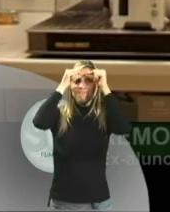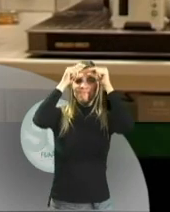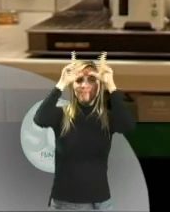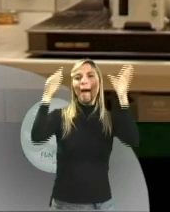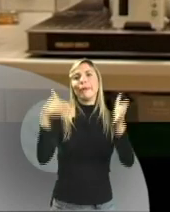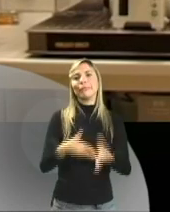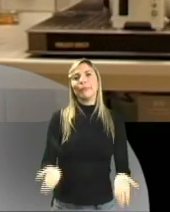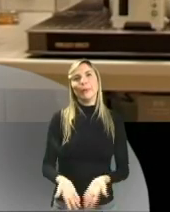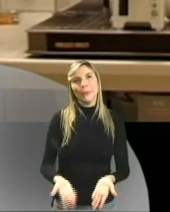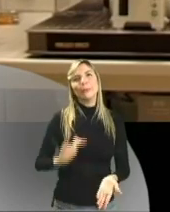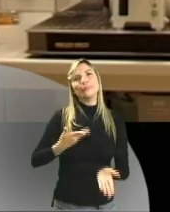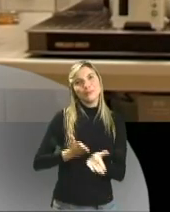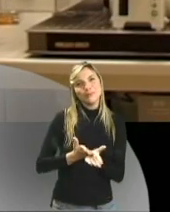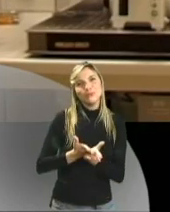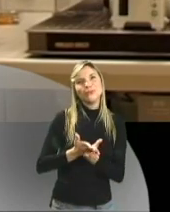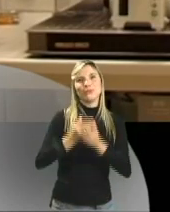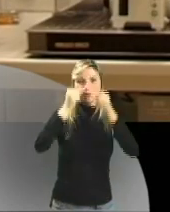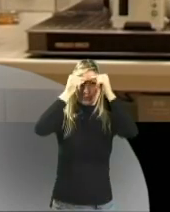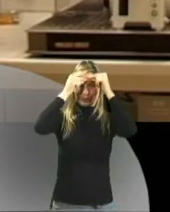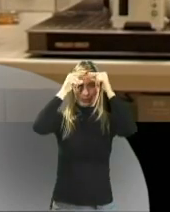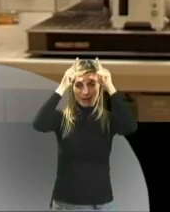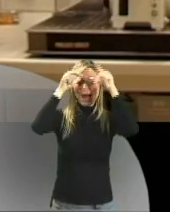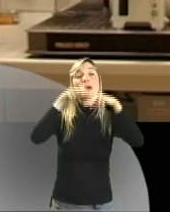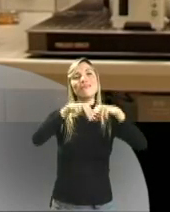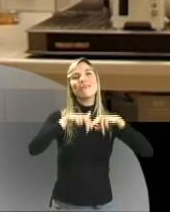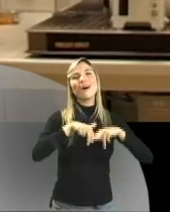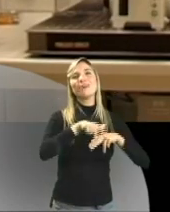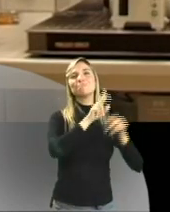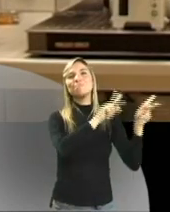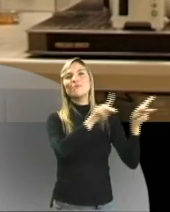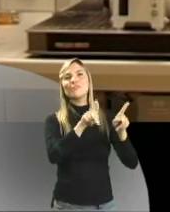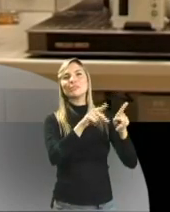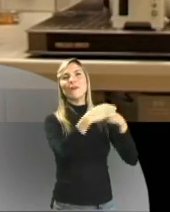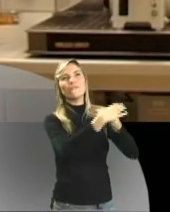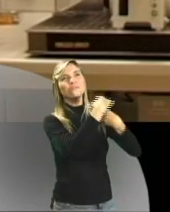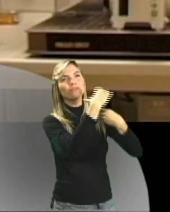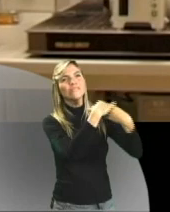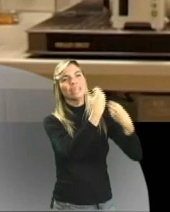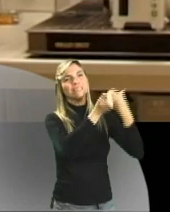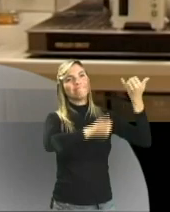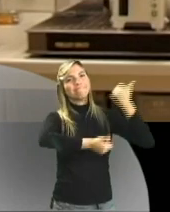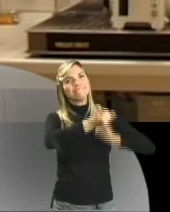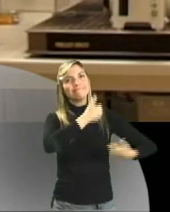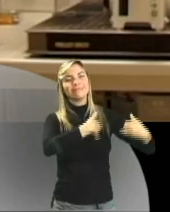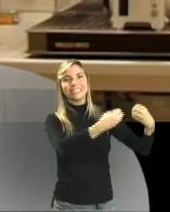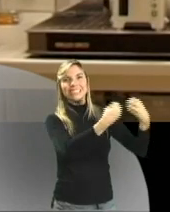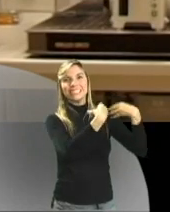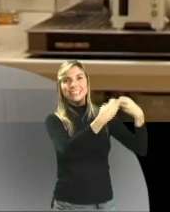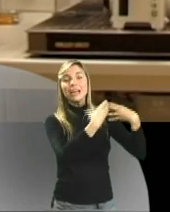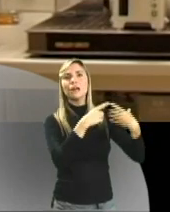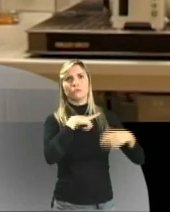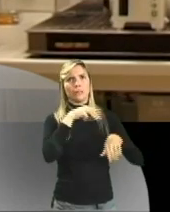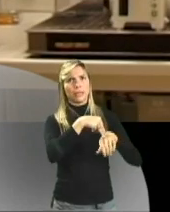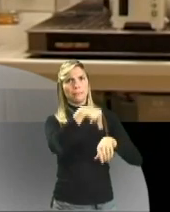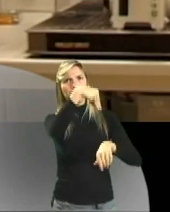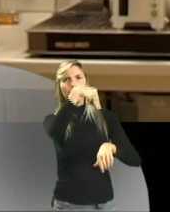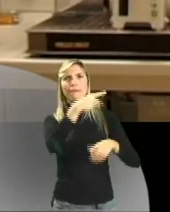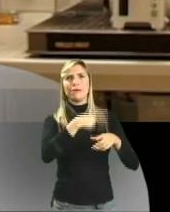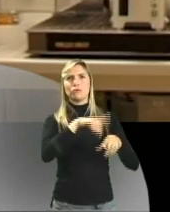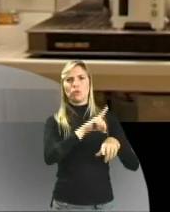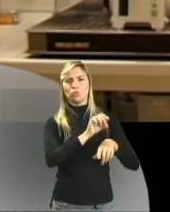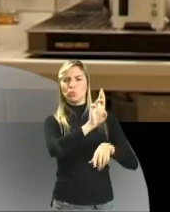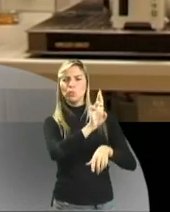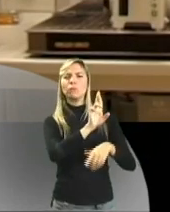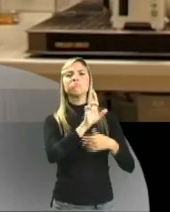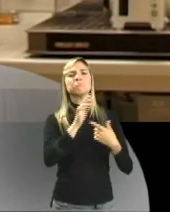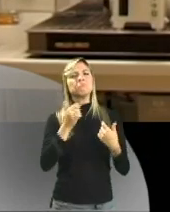acabou até hoje. Por intermédio do corpo docente da FUNED, repleto de mestres e doutores,